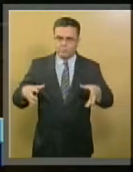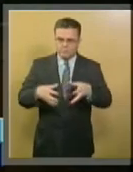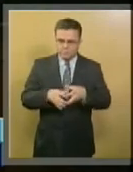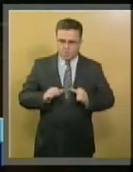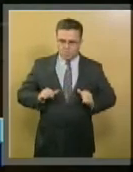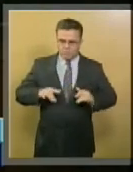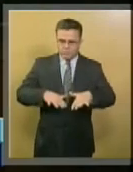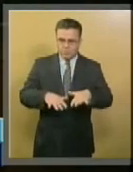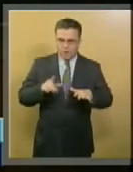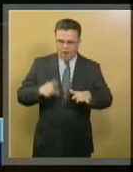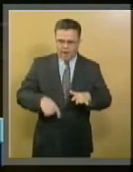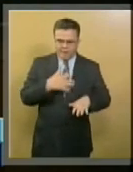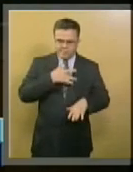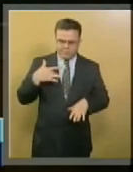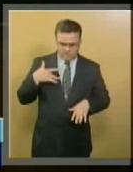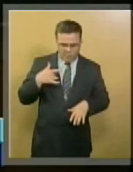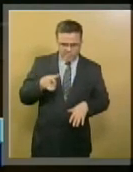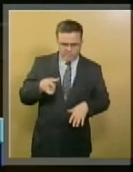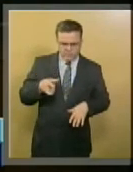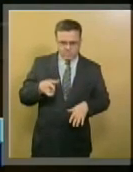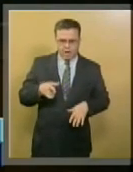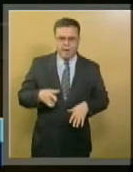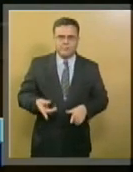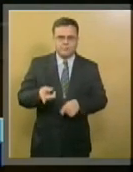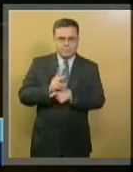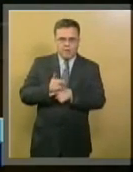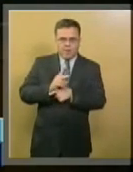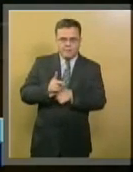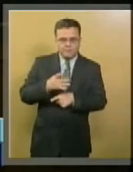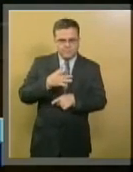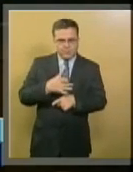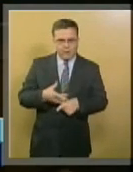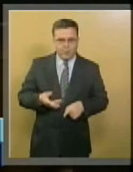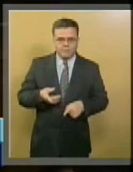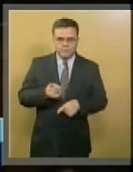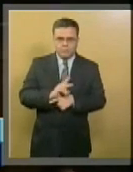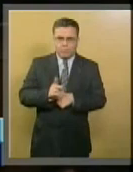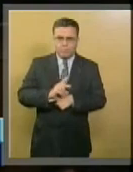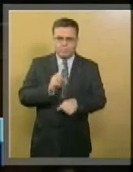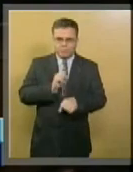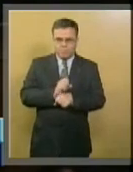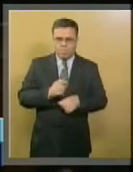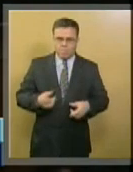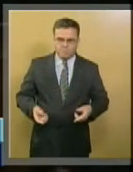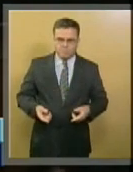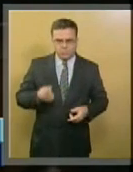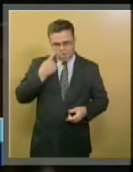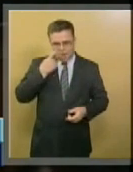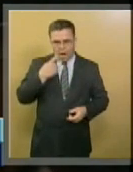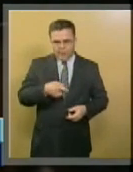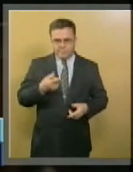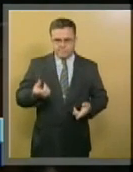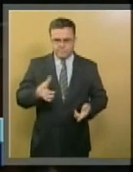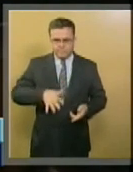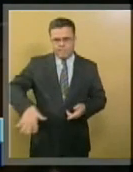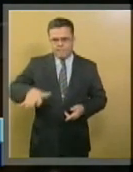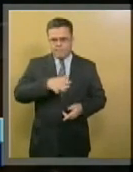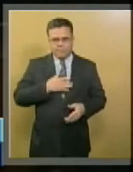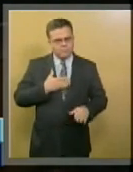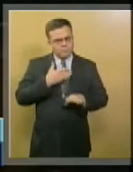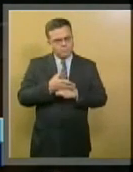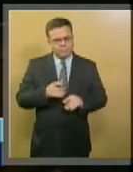é saúde pública? A vigilância sanitária, deixa eu parar aqui a imagem um pouquinho. A vigilância sanitária num ambiente